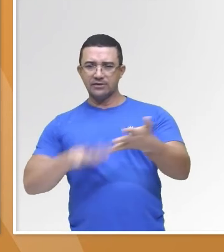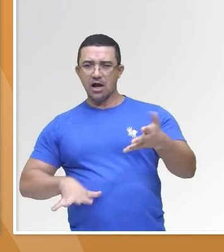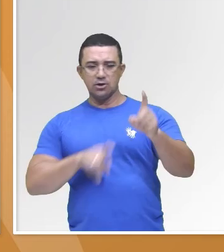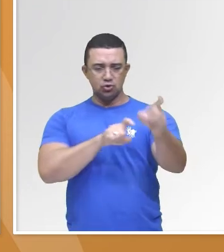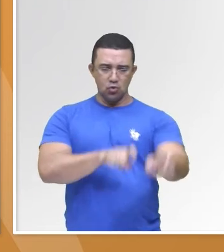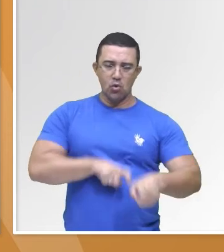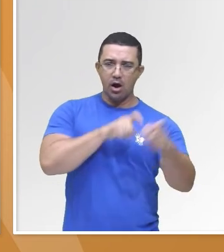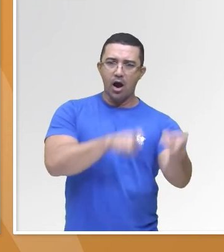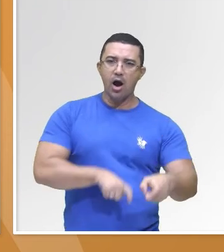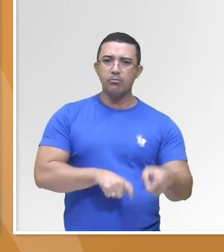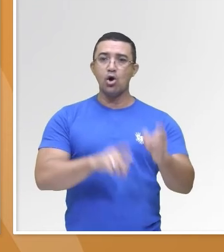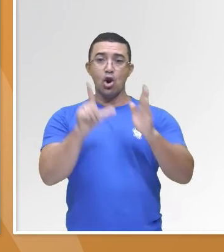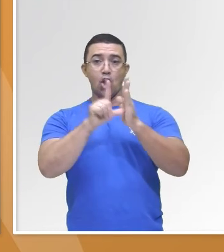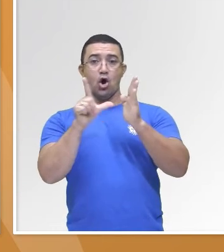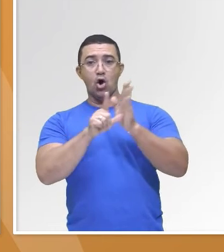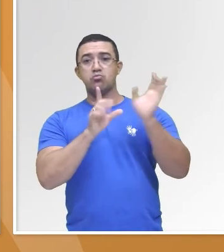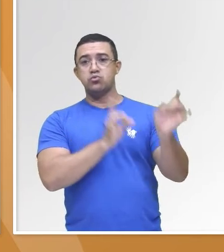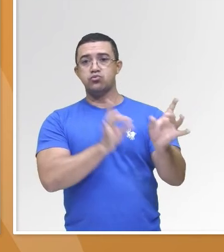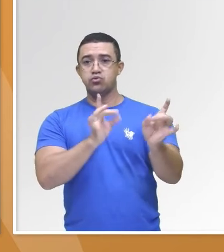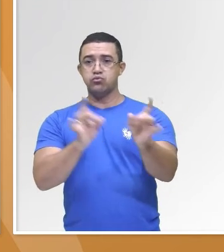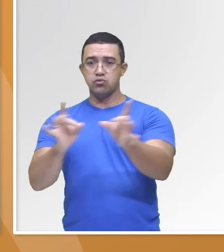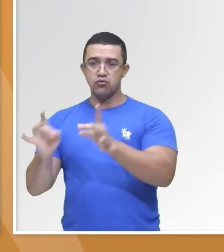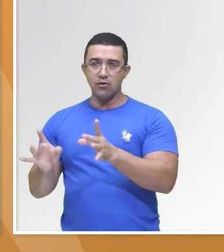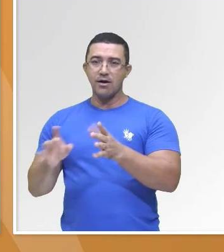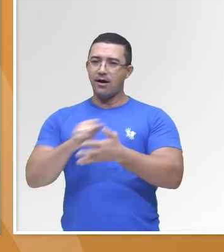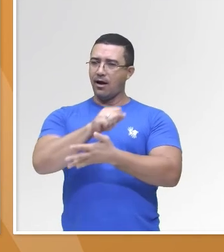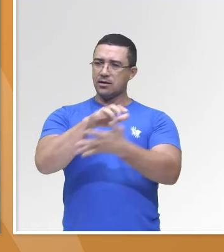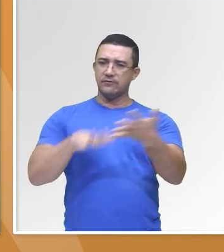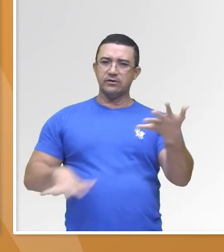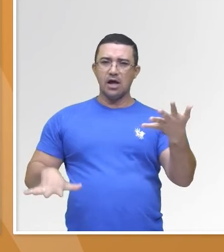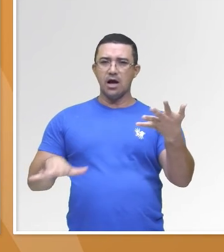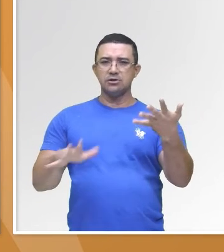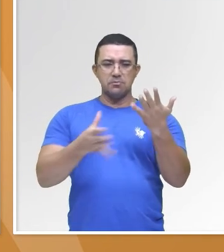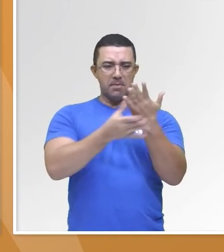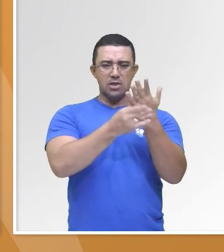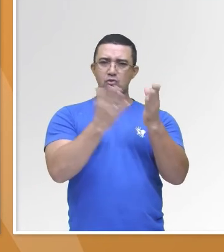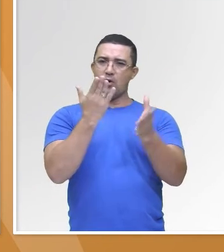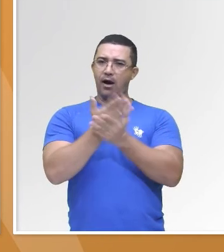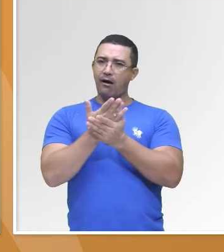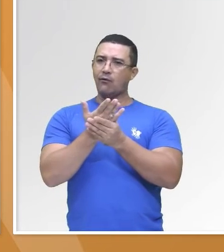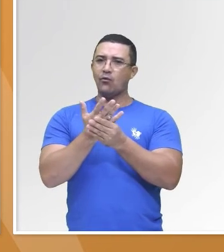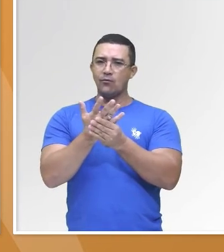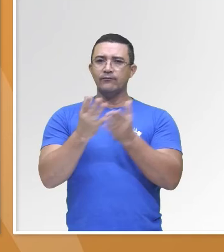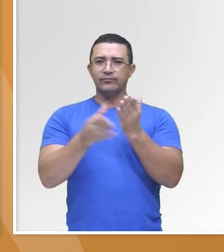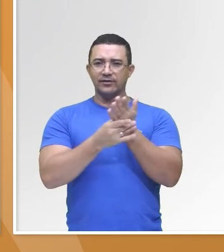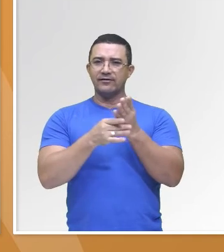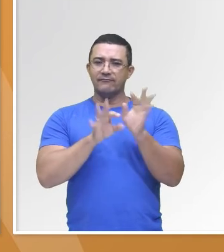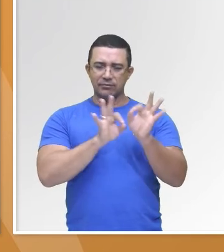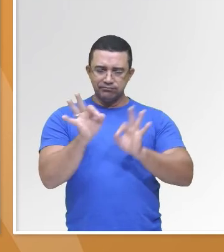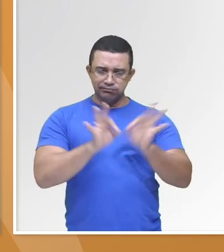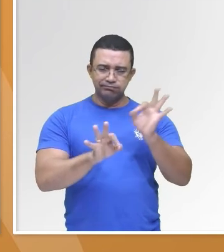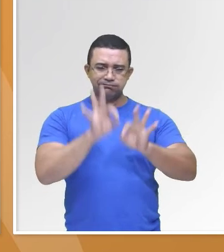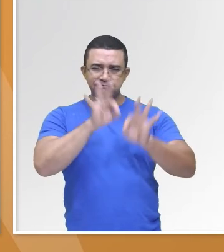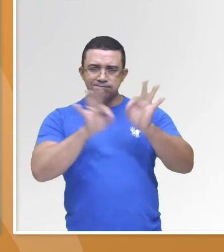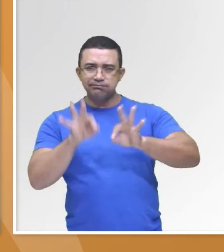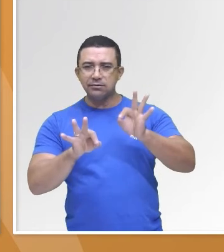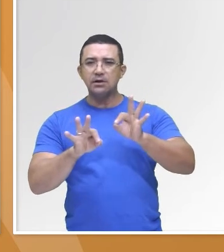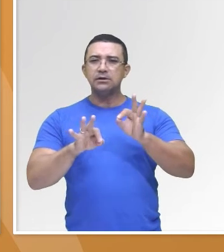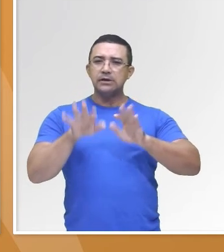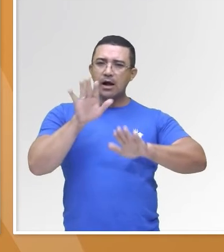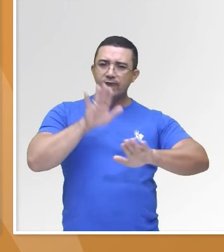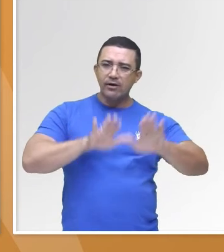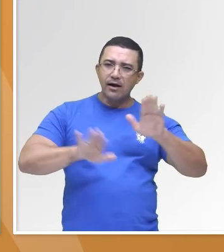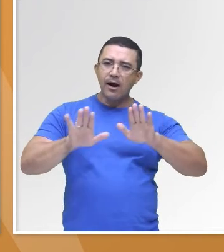eram comerciantes, e assim, nessas atividades de artesanato, manufatura, né, devagar, todo um